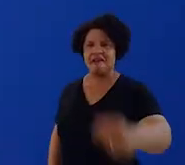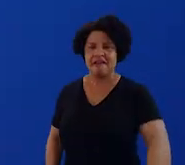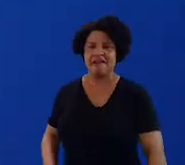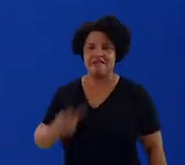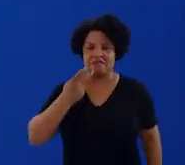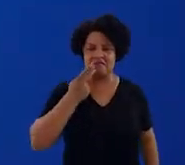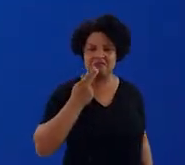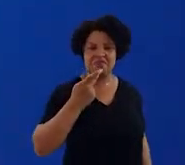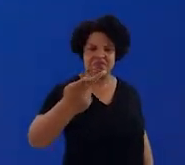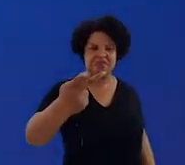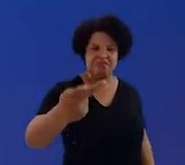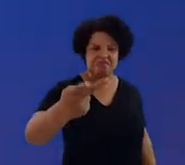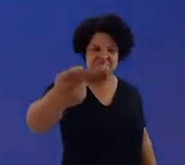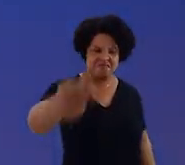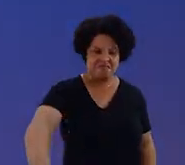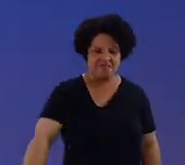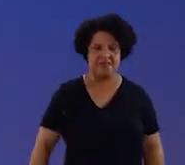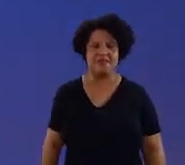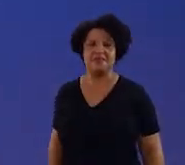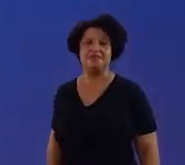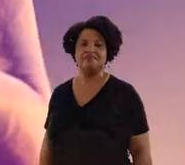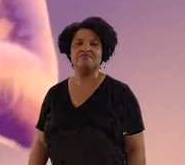Foda-se seu hype.